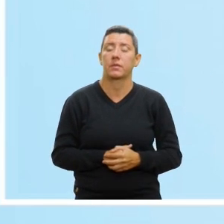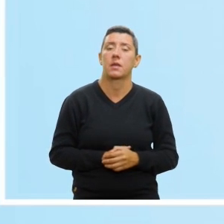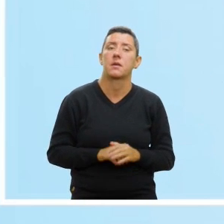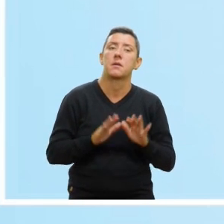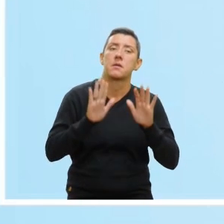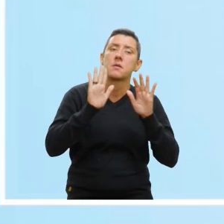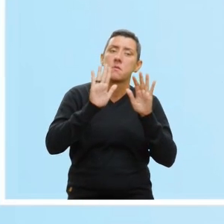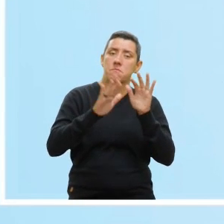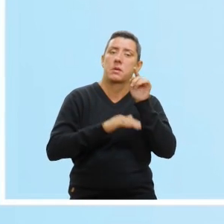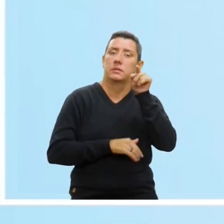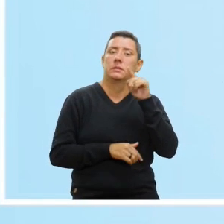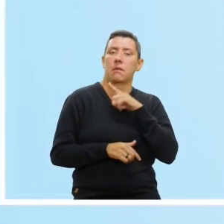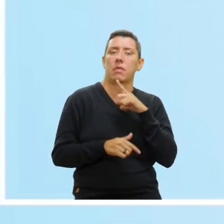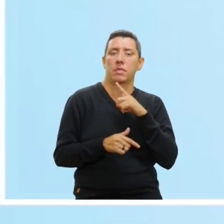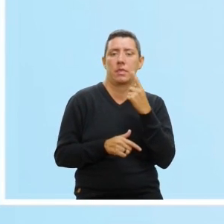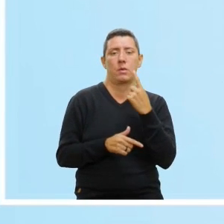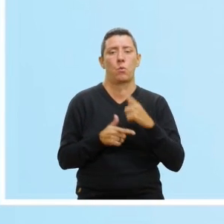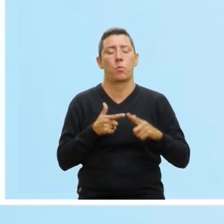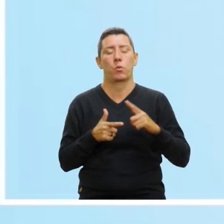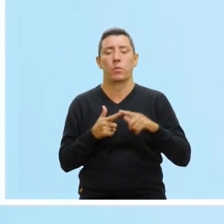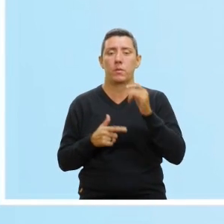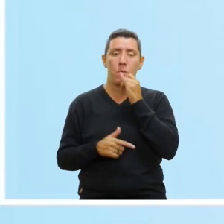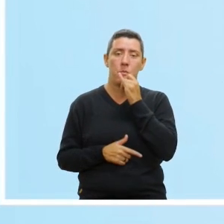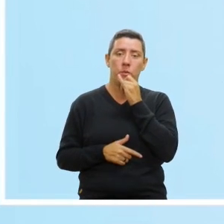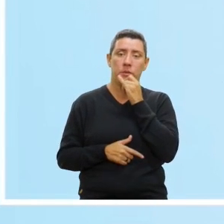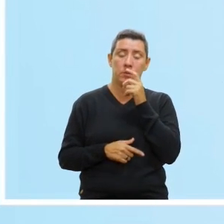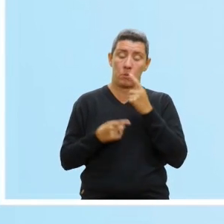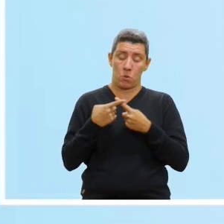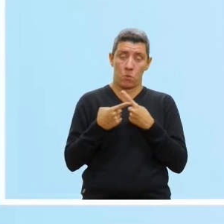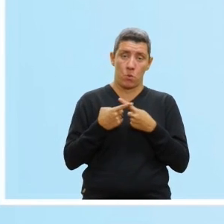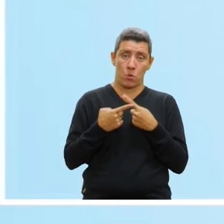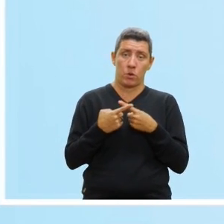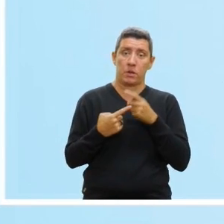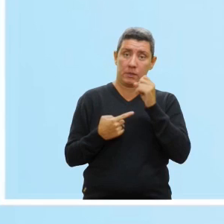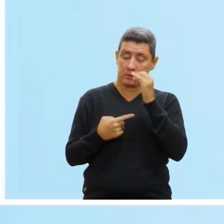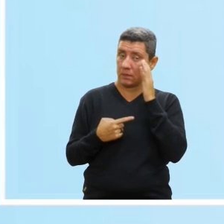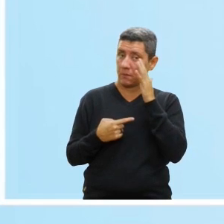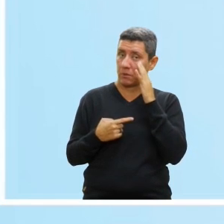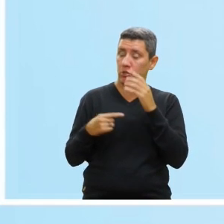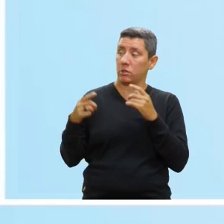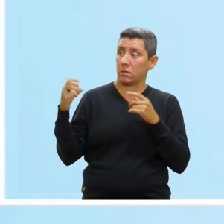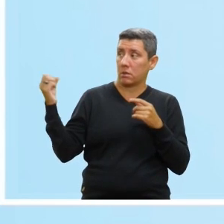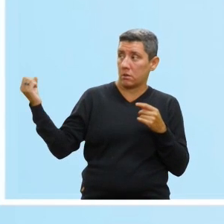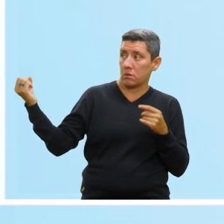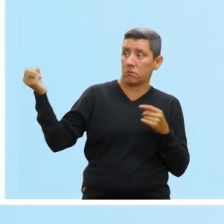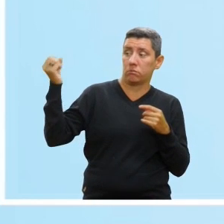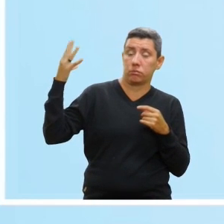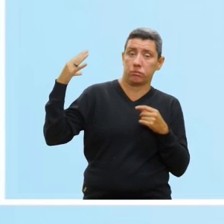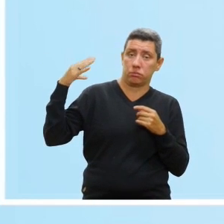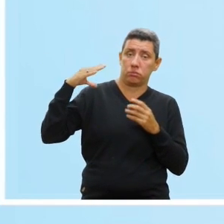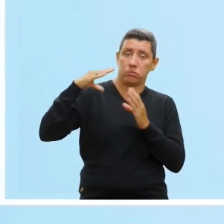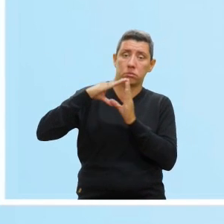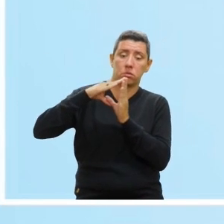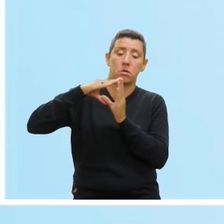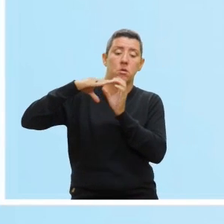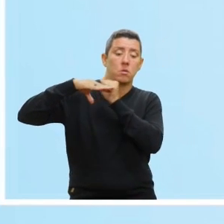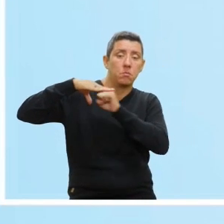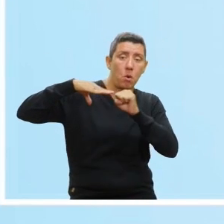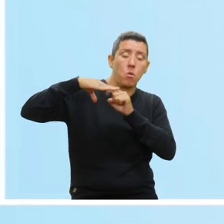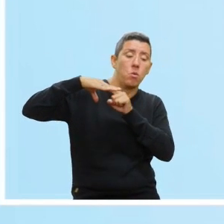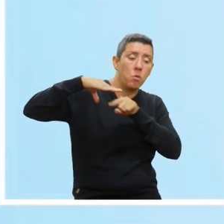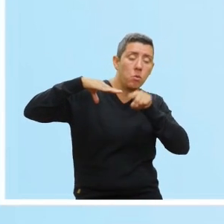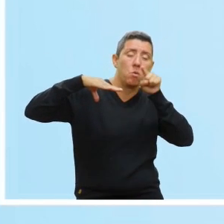você tem vários sinais, né, entre um sinal e o outro, você acaba tendo alguns pontos de ruído entre